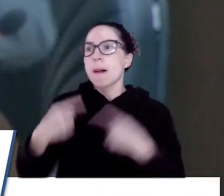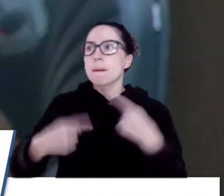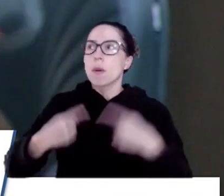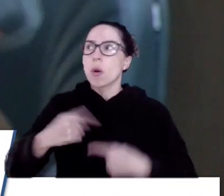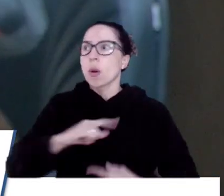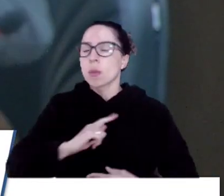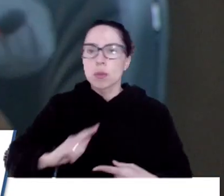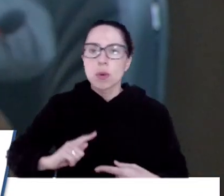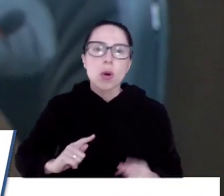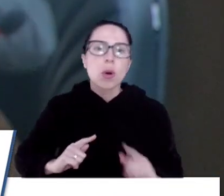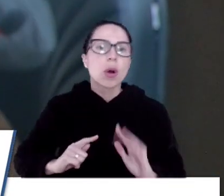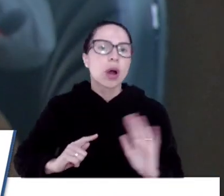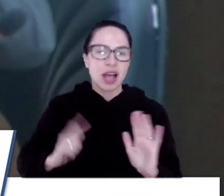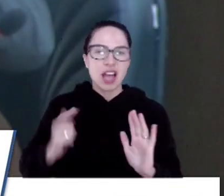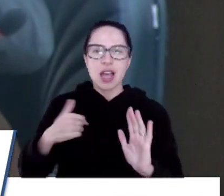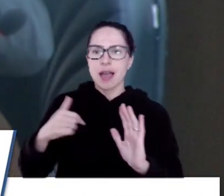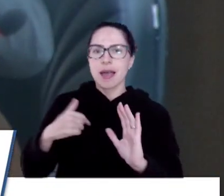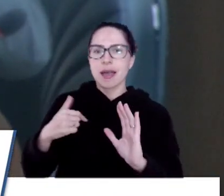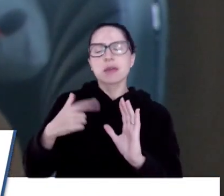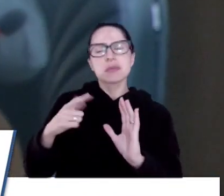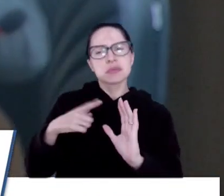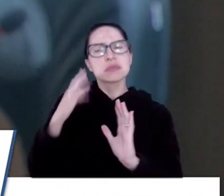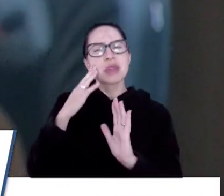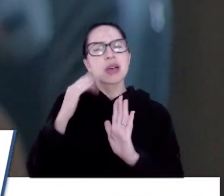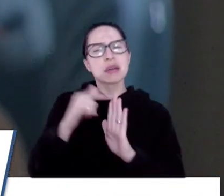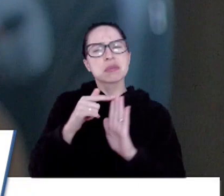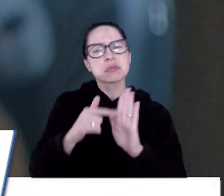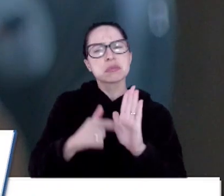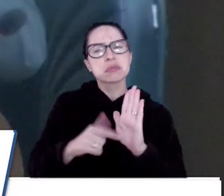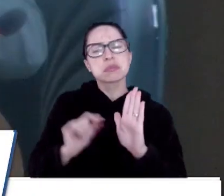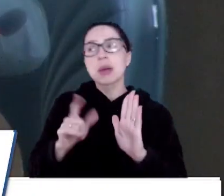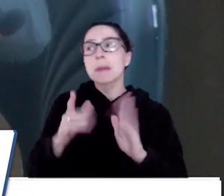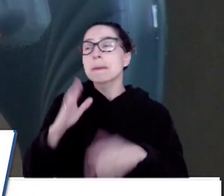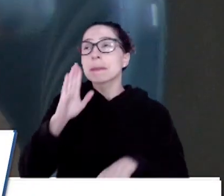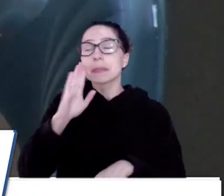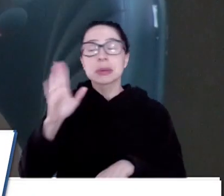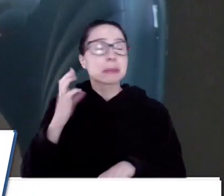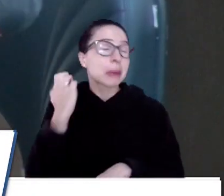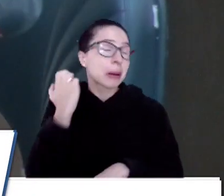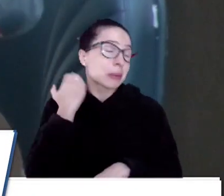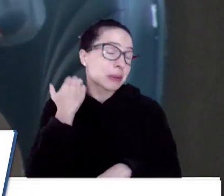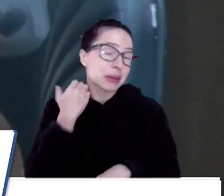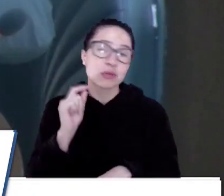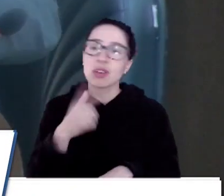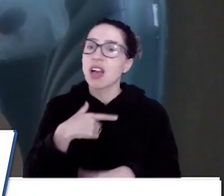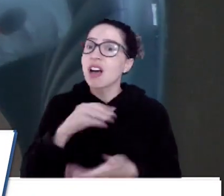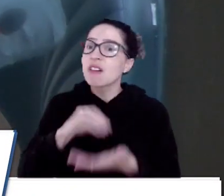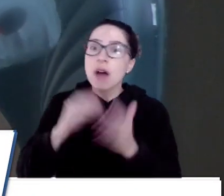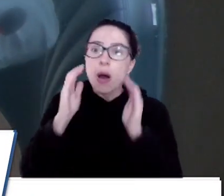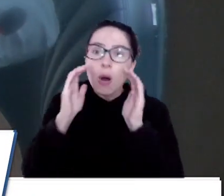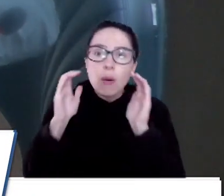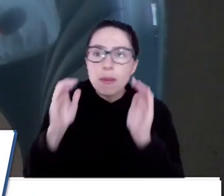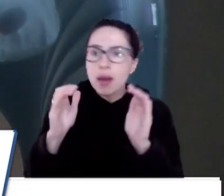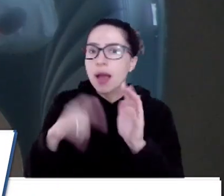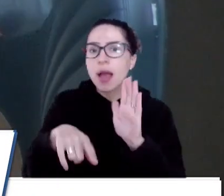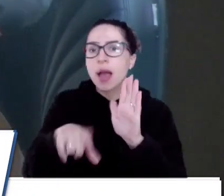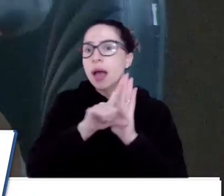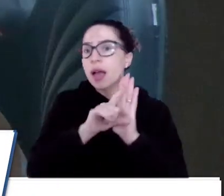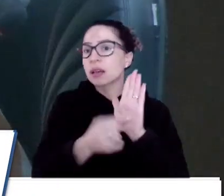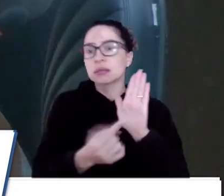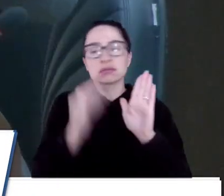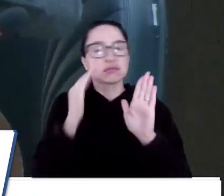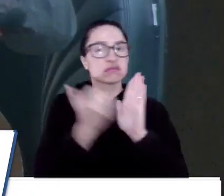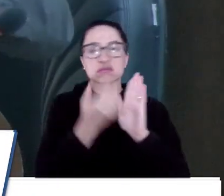públicas, eu recebi até, mas o que mais estressa é a desobediência à norma legal. Vamos